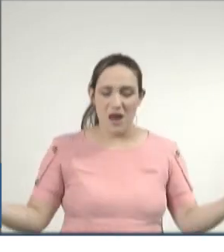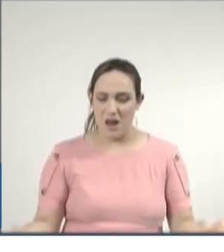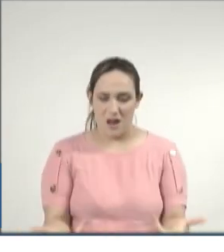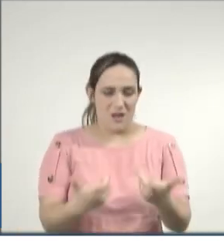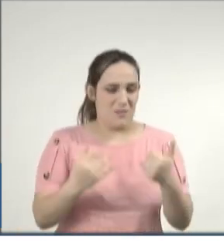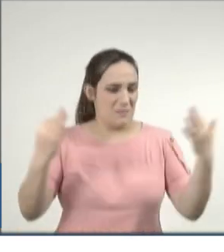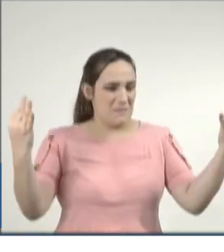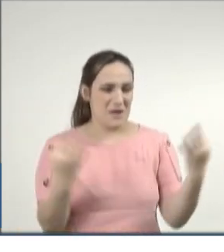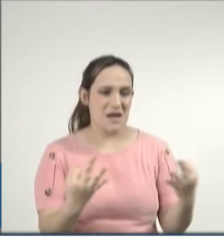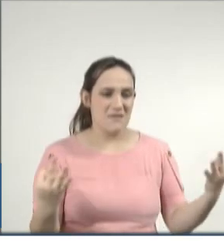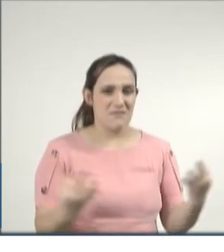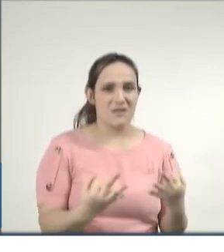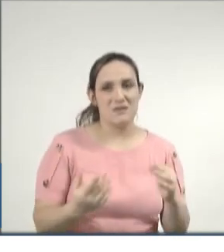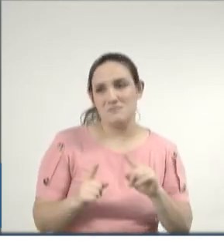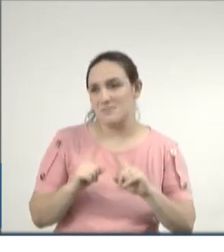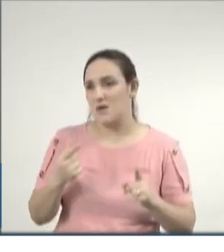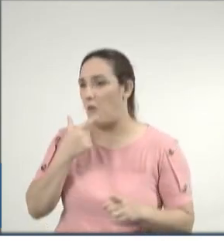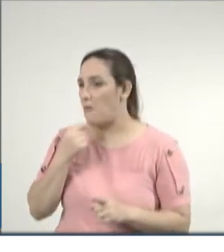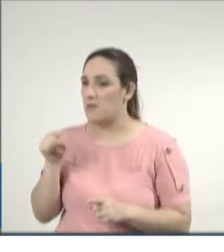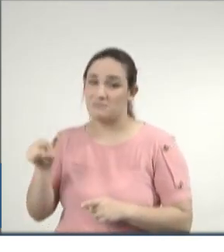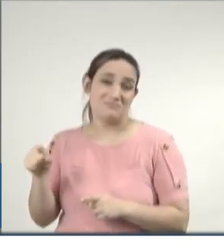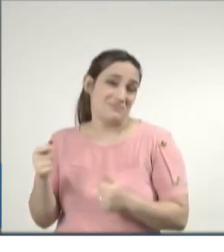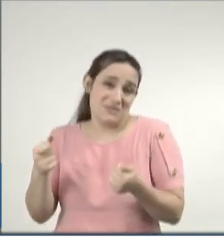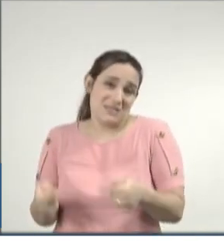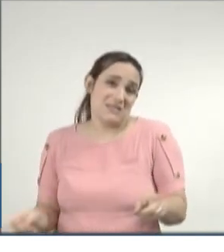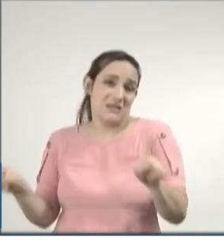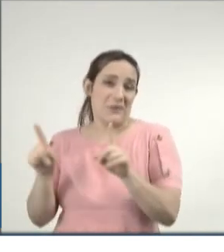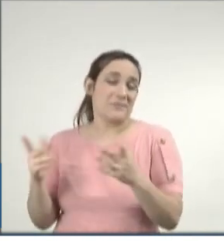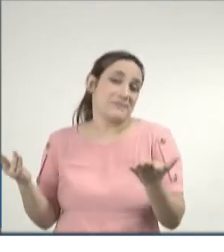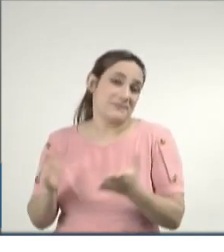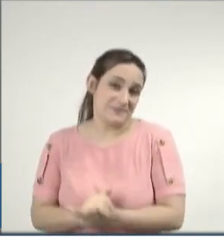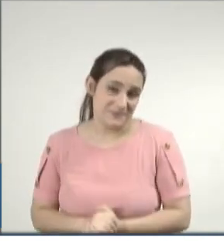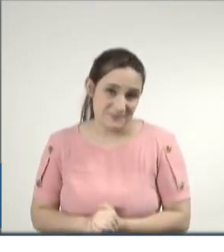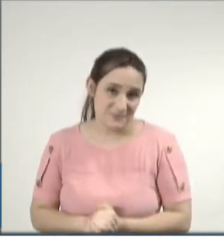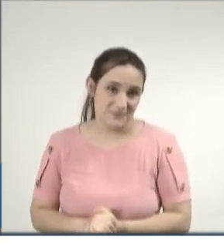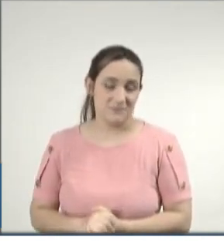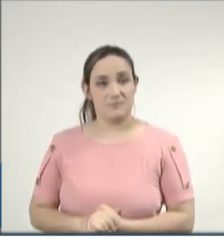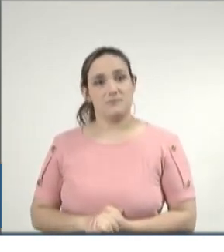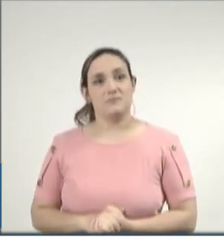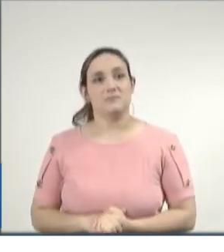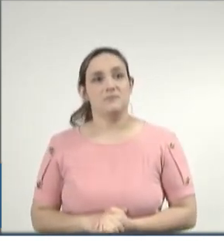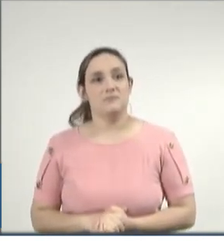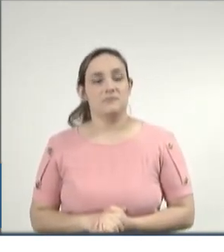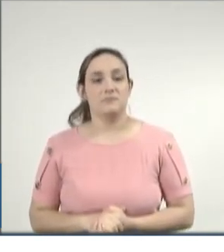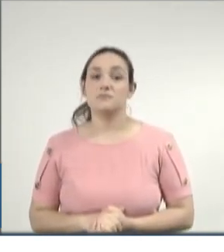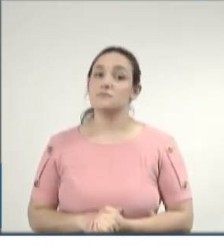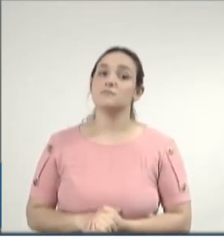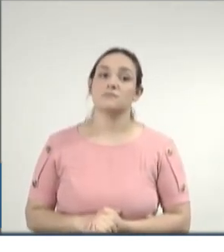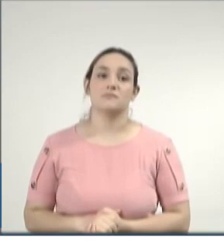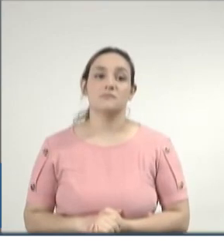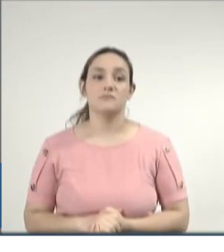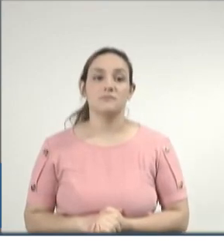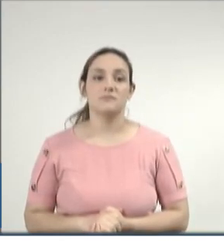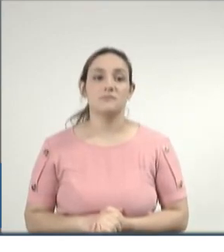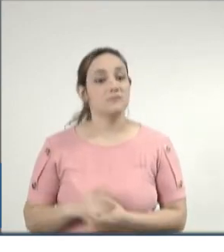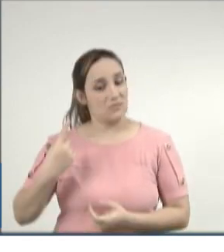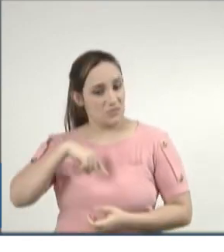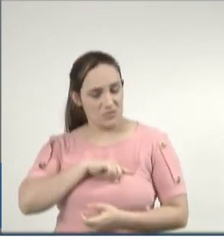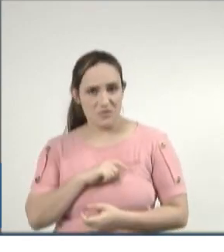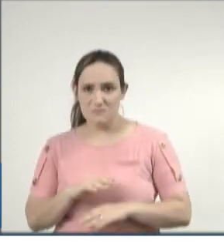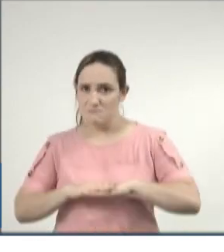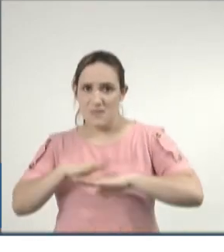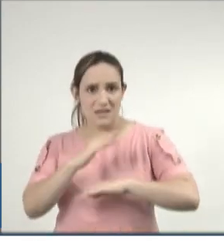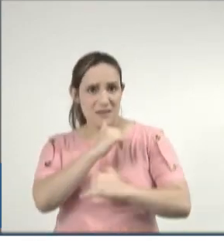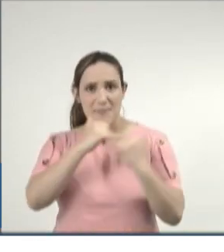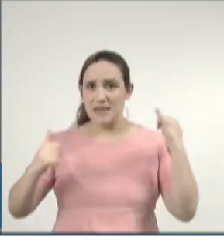tem que ser perfeito, enquanto não se exige isso para um homem? Por que nós, pensando na população brasileira, gente, somos mais da metade da